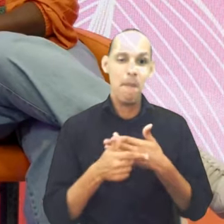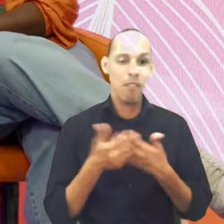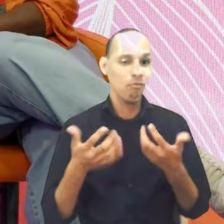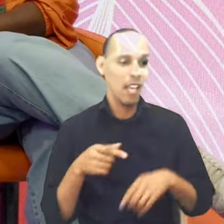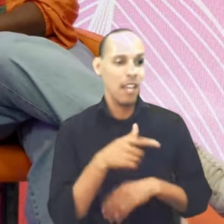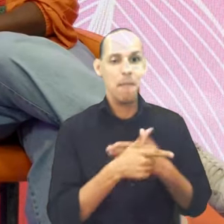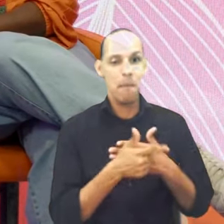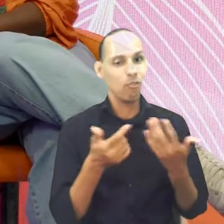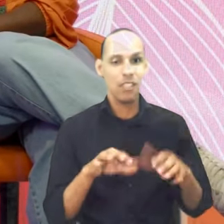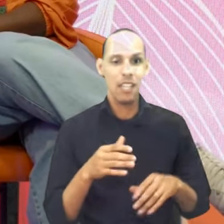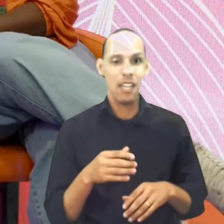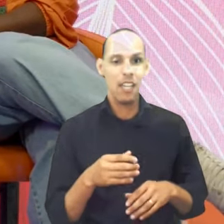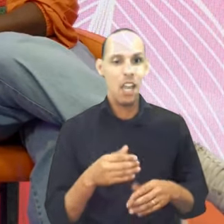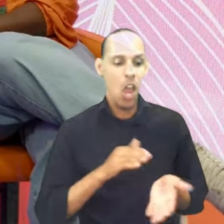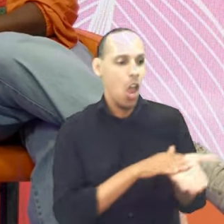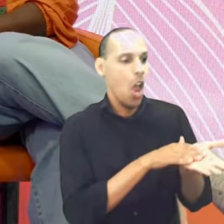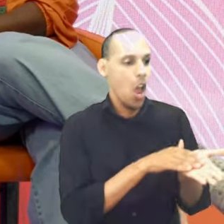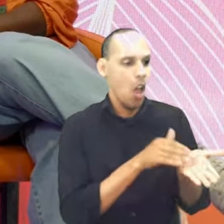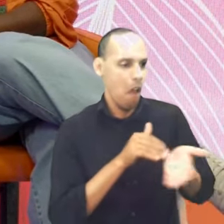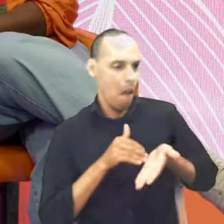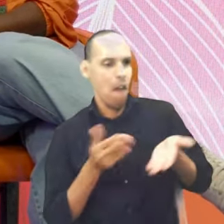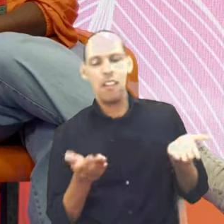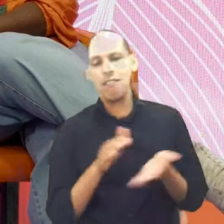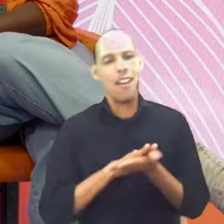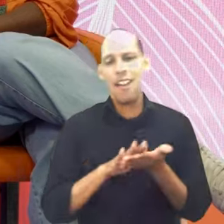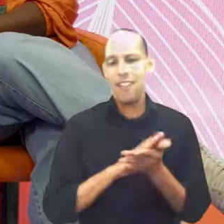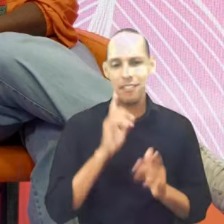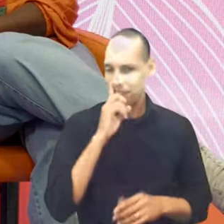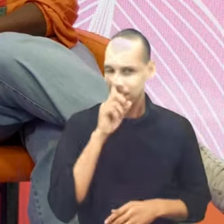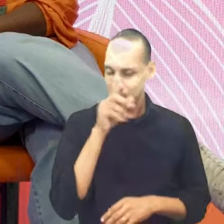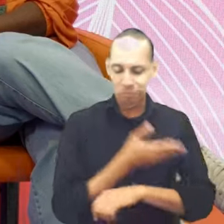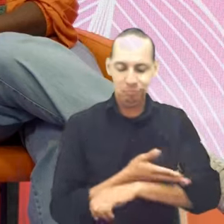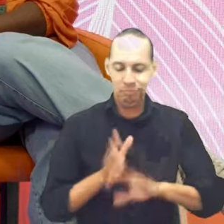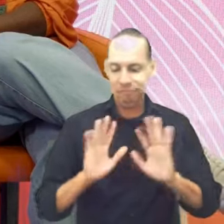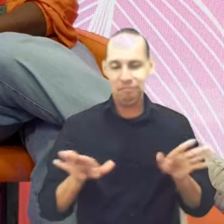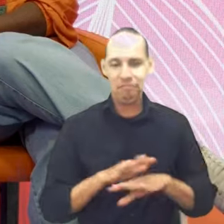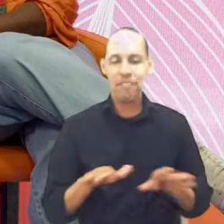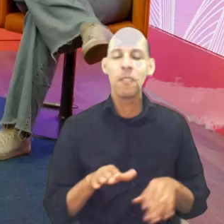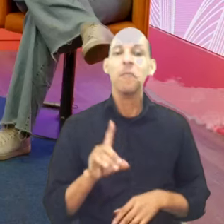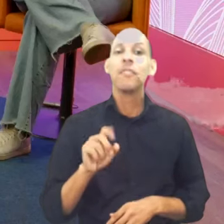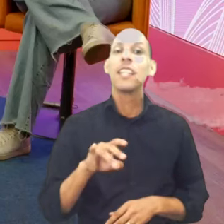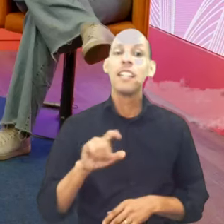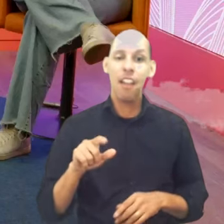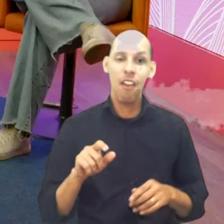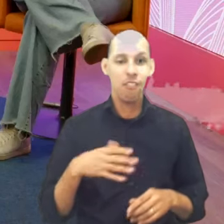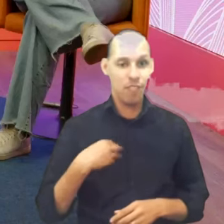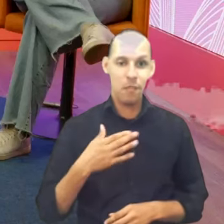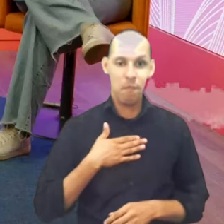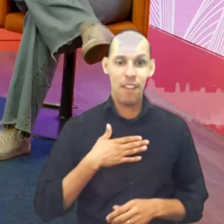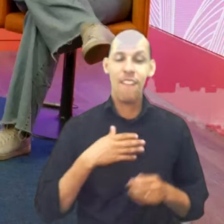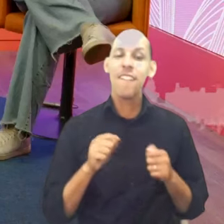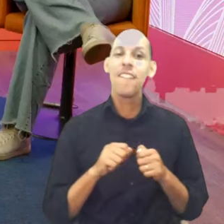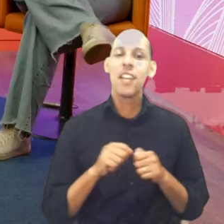pra ele, então eu não cobro, ele também não me cobra, tá tudo bem. Tudo a nossa filha já tá acostumada nesse esquema também. O Gabriel, uma vez fez uma... Meu filho